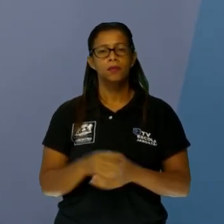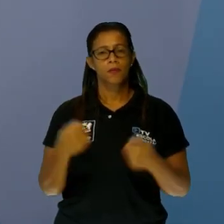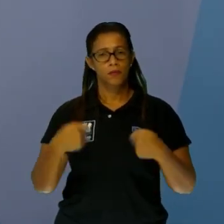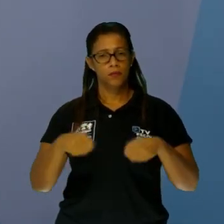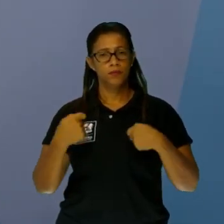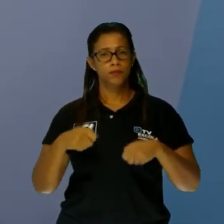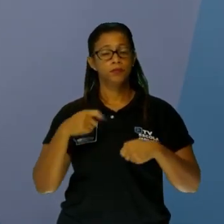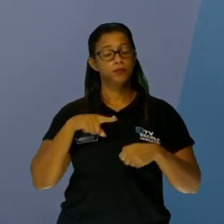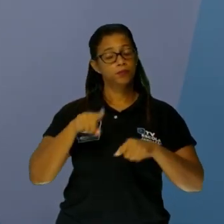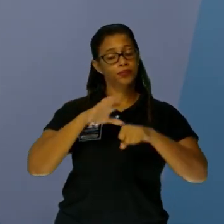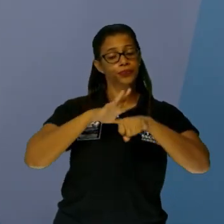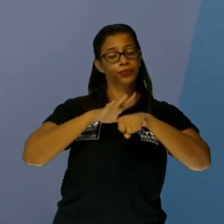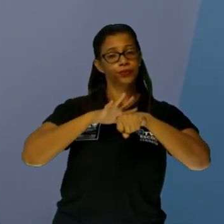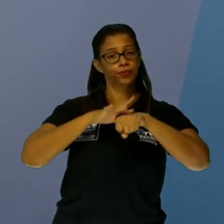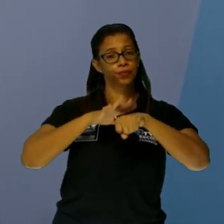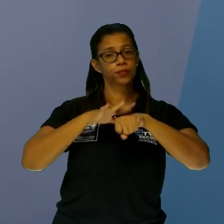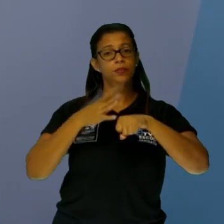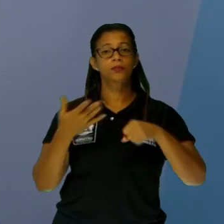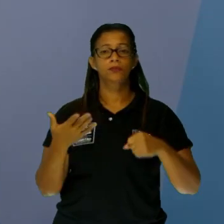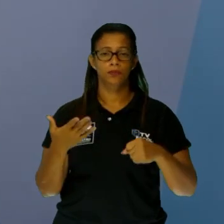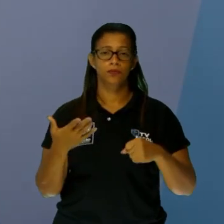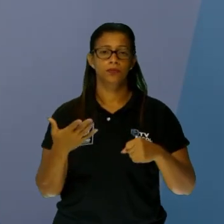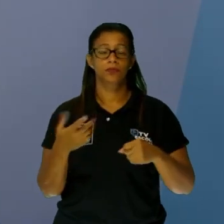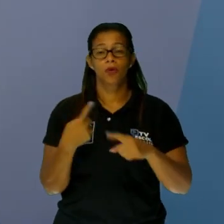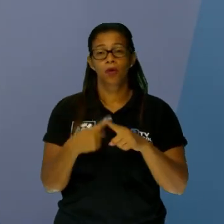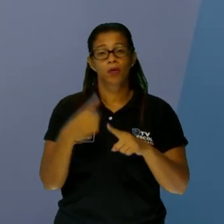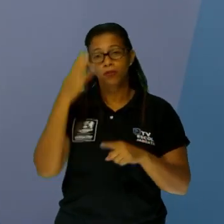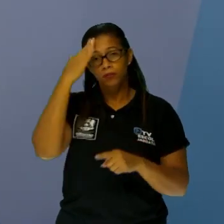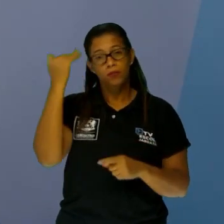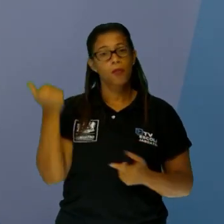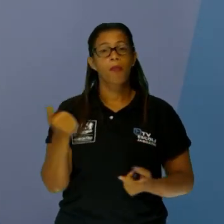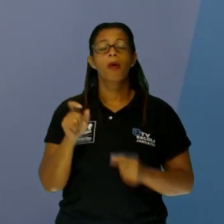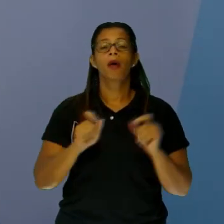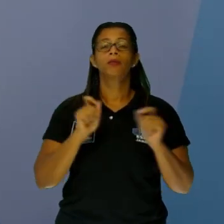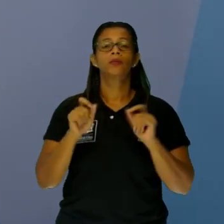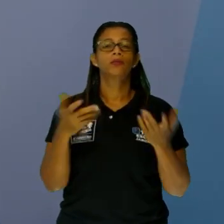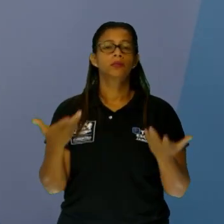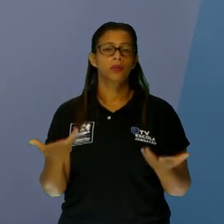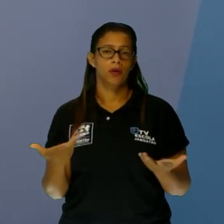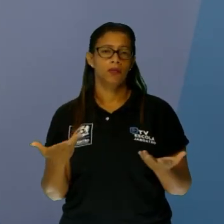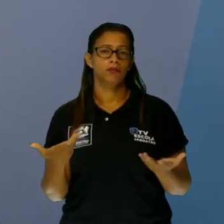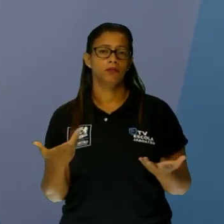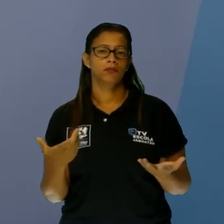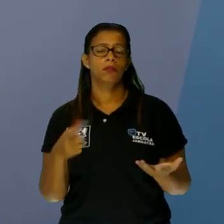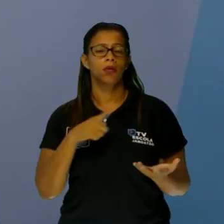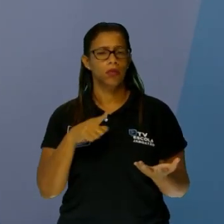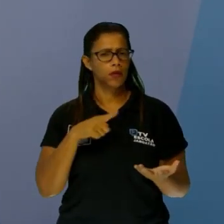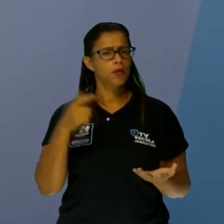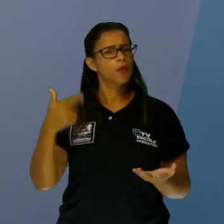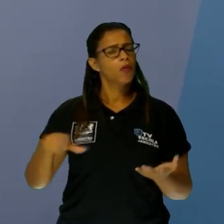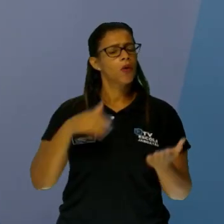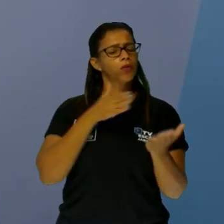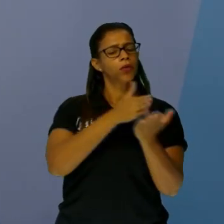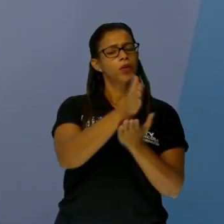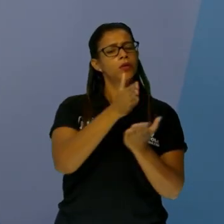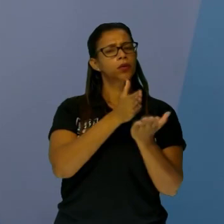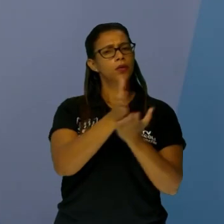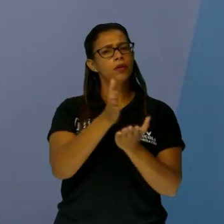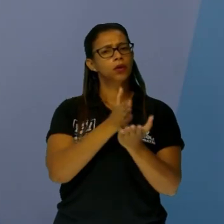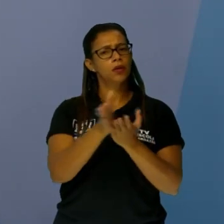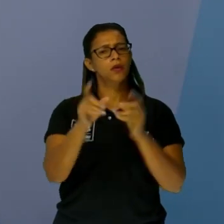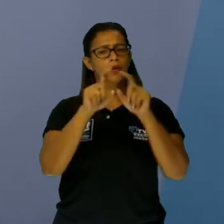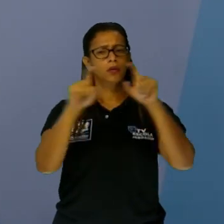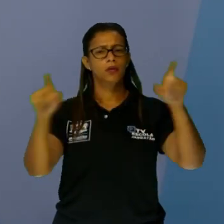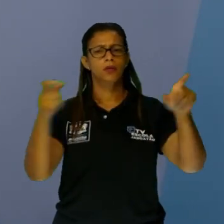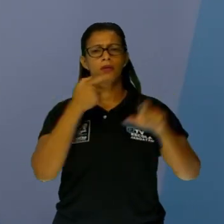para isso que eles estão tendo, que a gente não sabe, nem eles sabem o que é. E além disso, essa possibilidade aqui, ó. They shouldn't go to